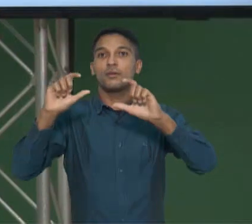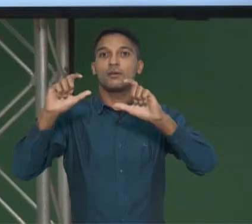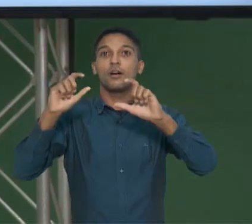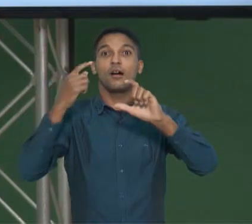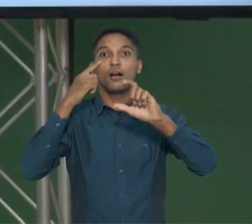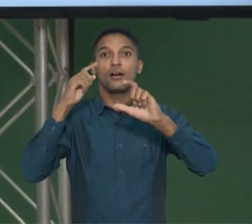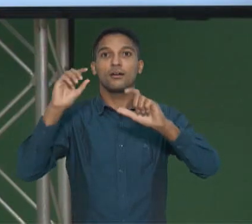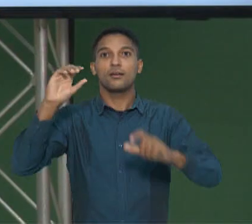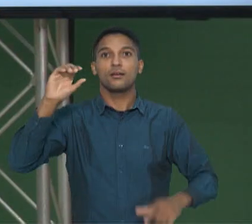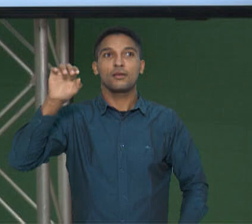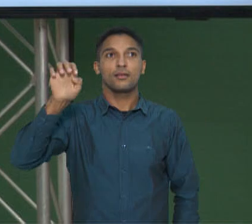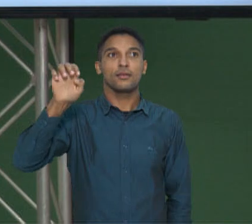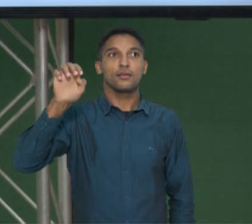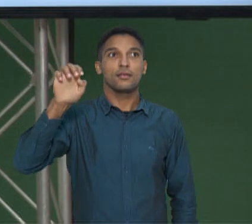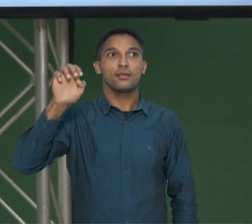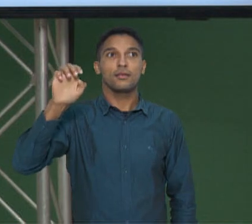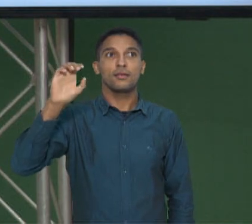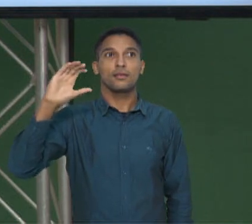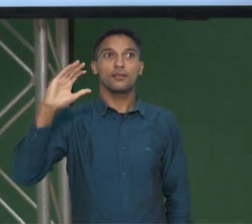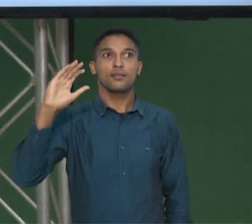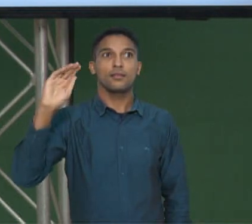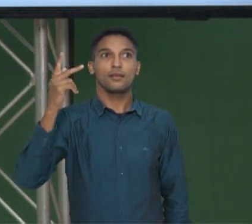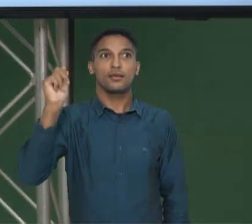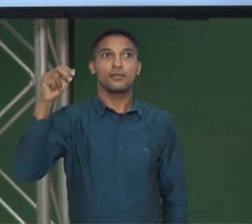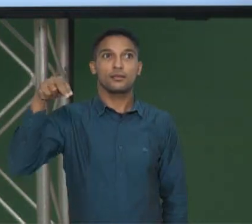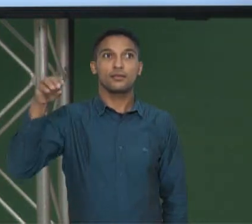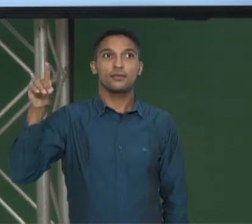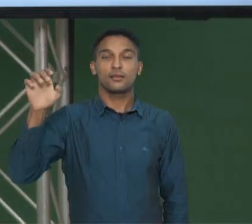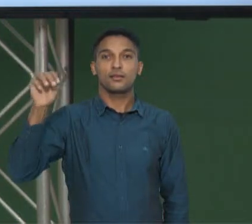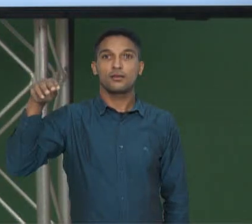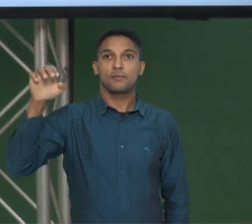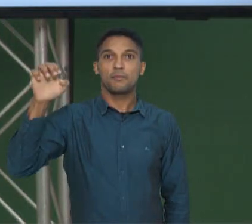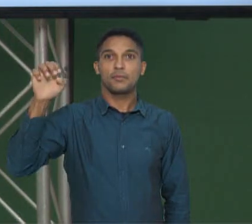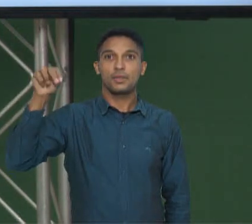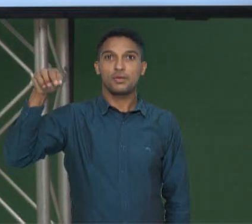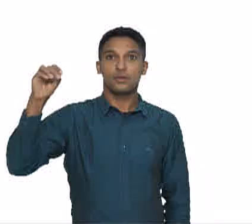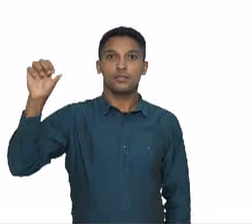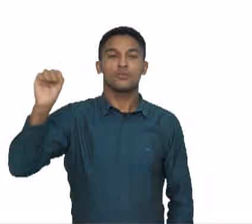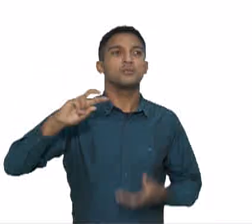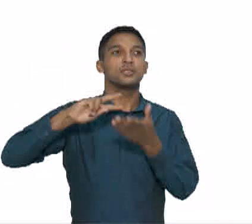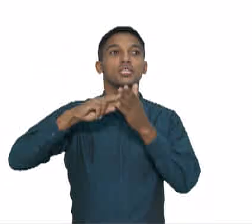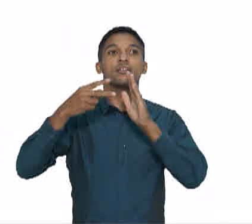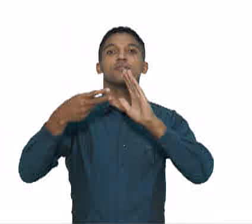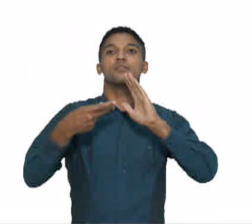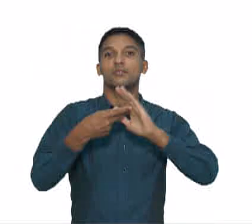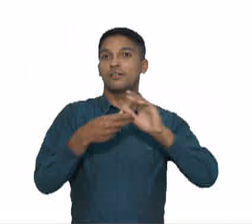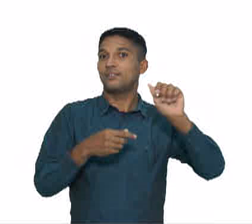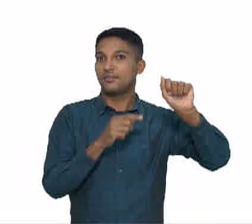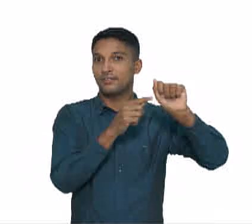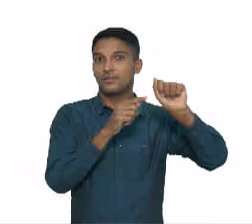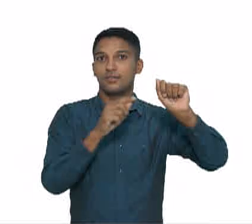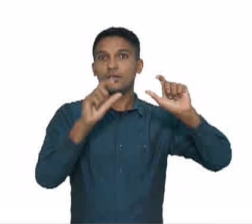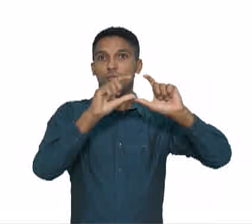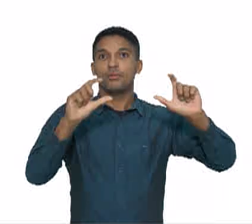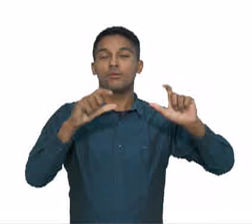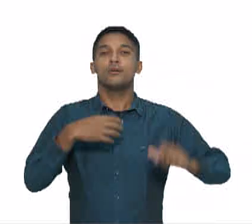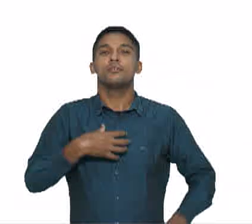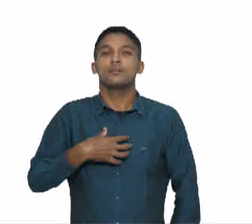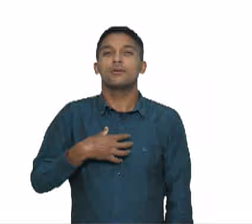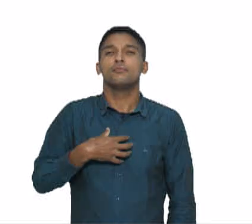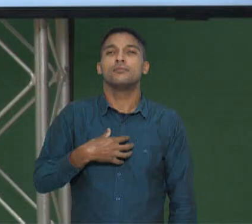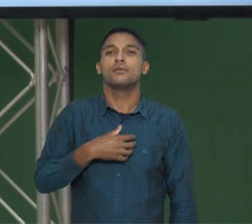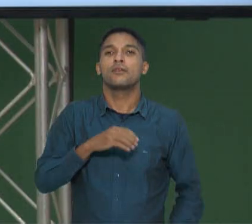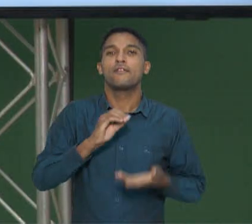menos, né? Echar de menos significa que, se vocês observaram aqui, sentir falta